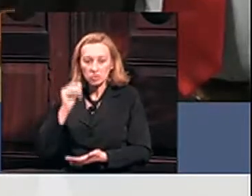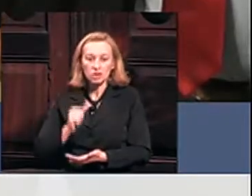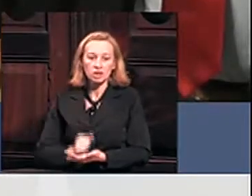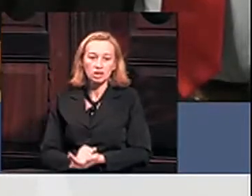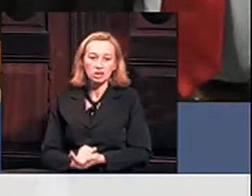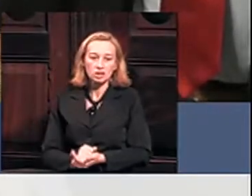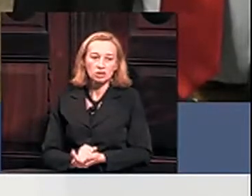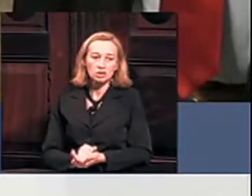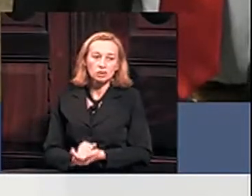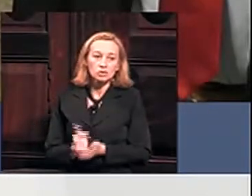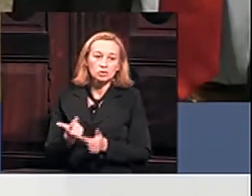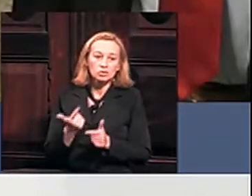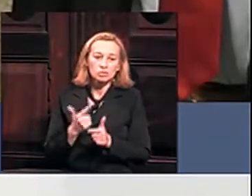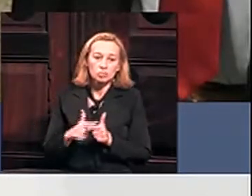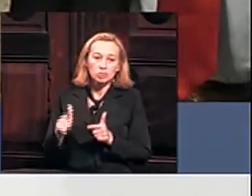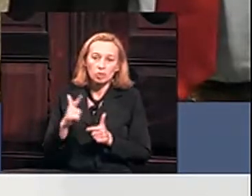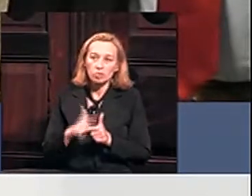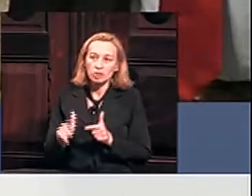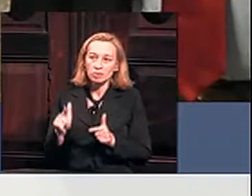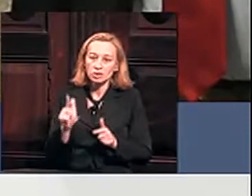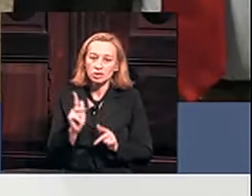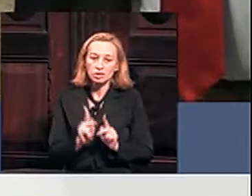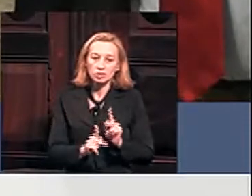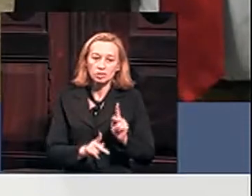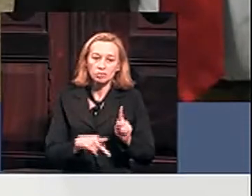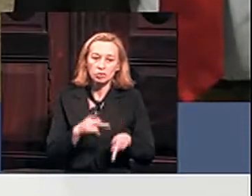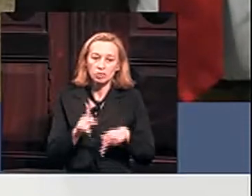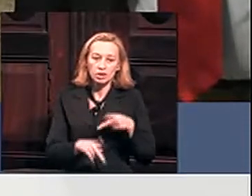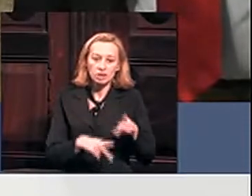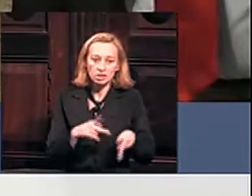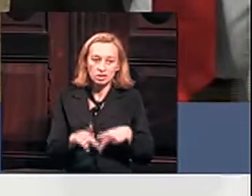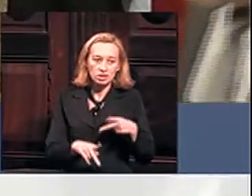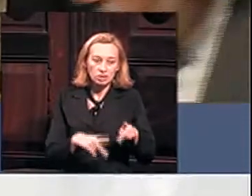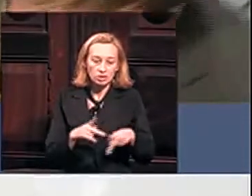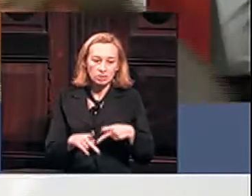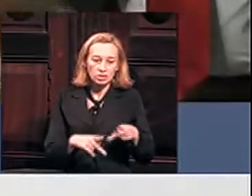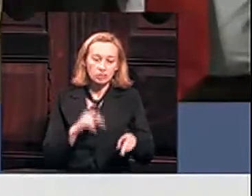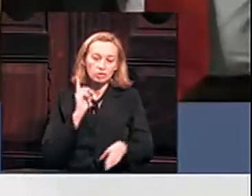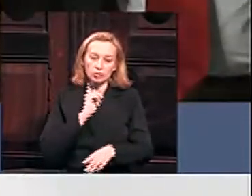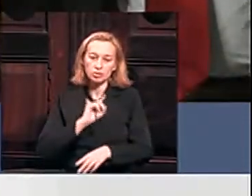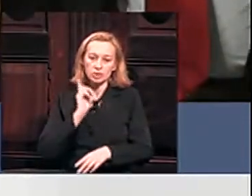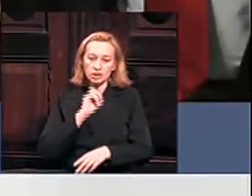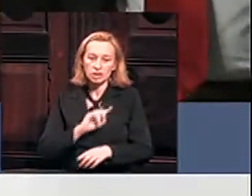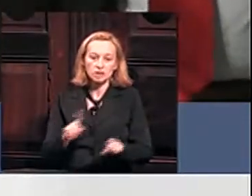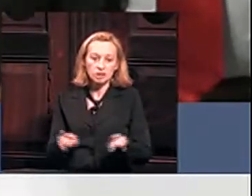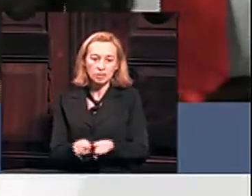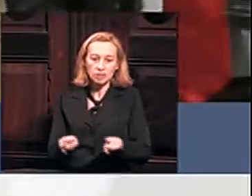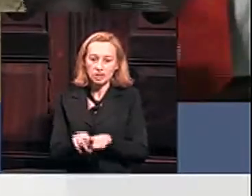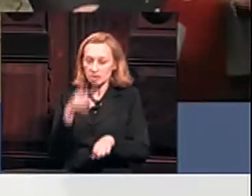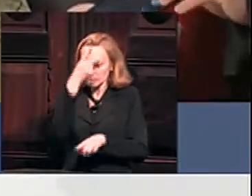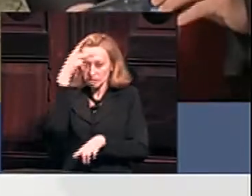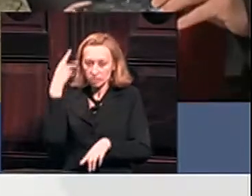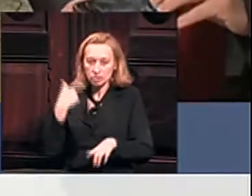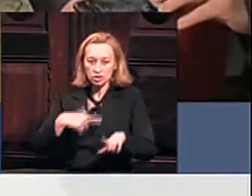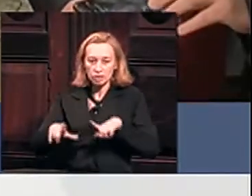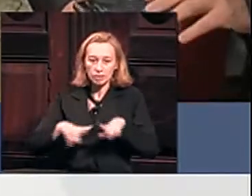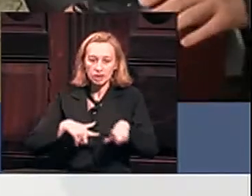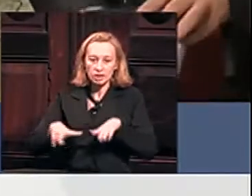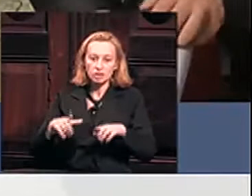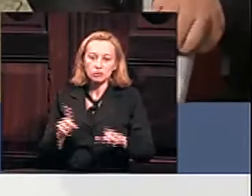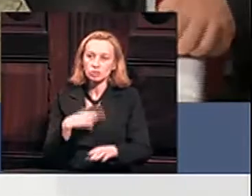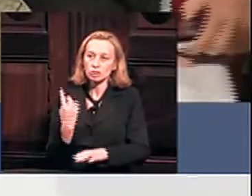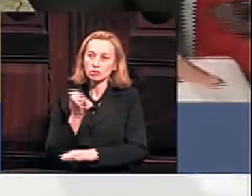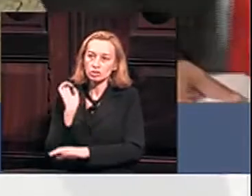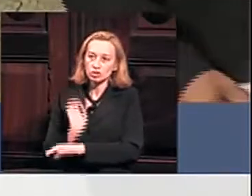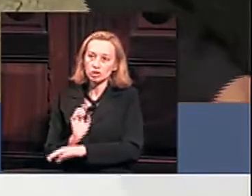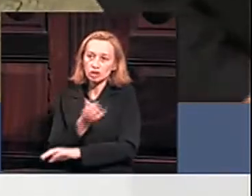nos problemas da população fluminense e do trabalhador do nosso